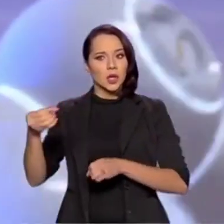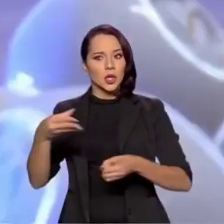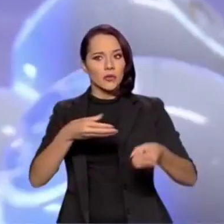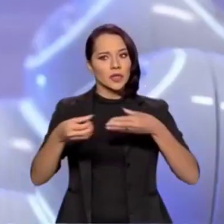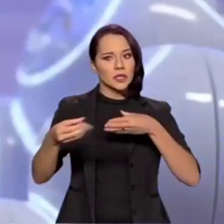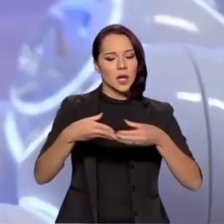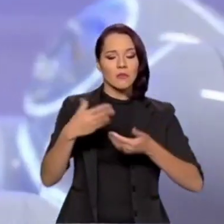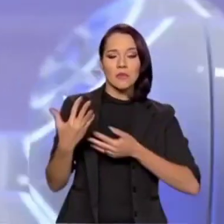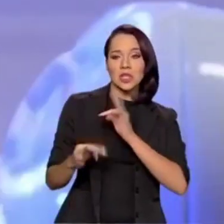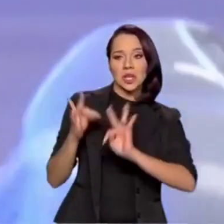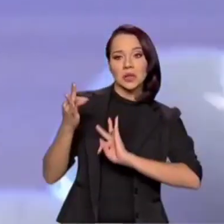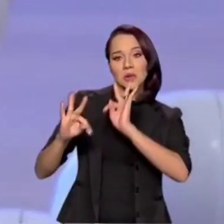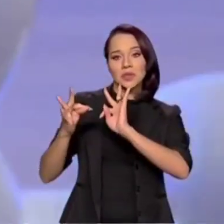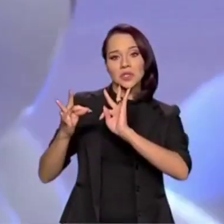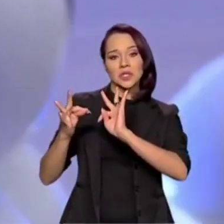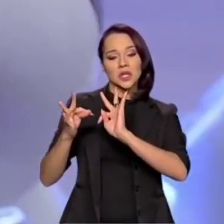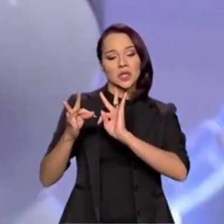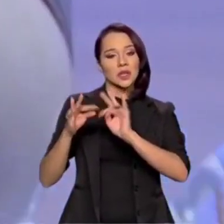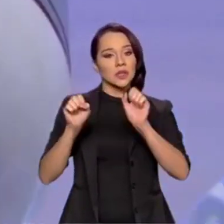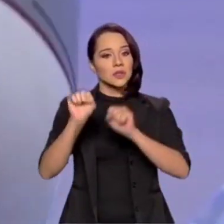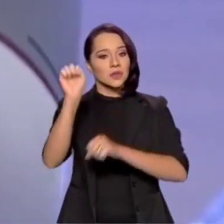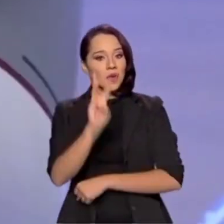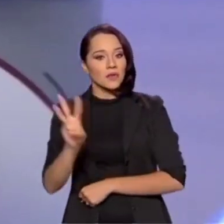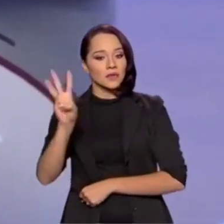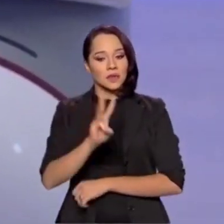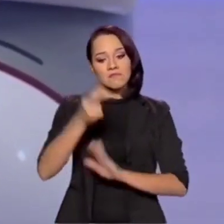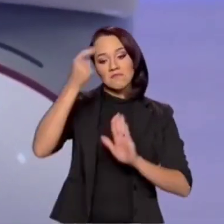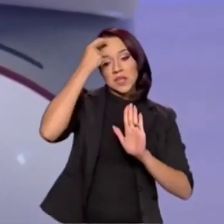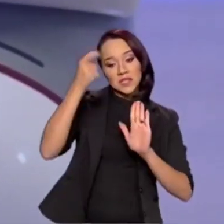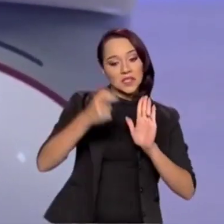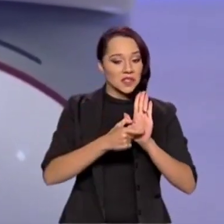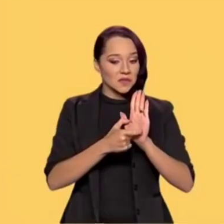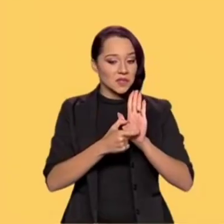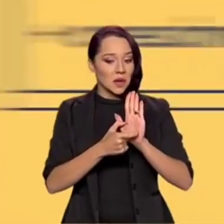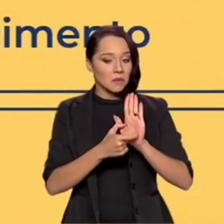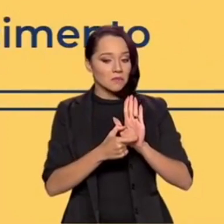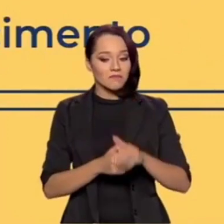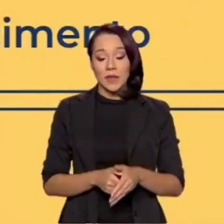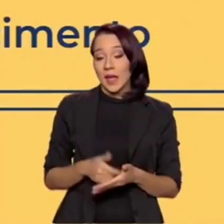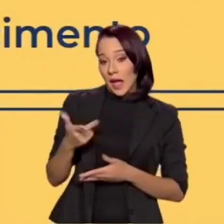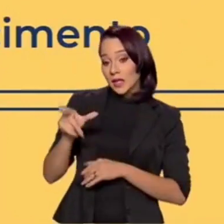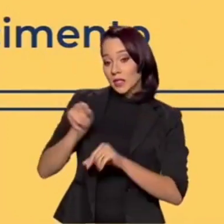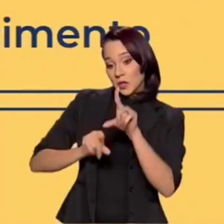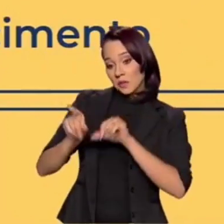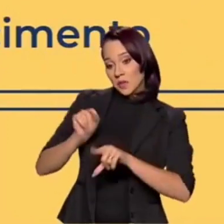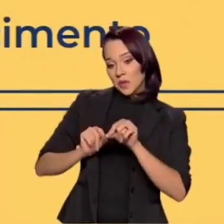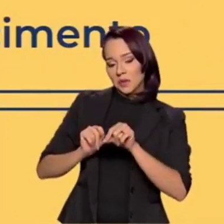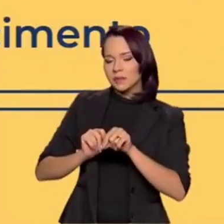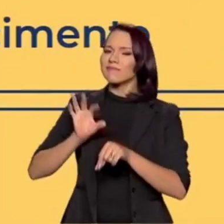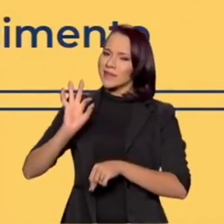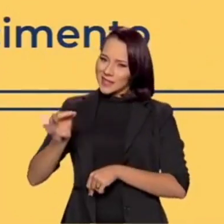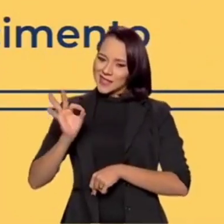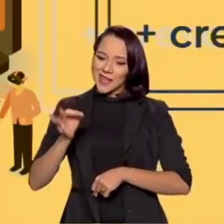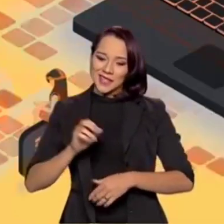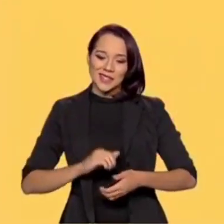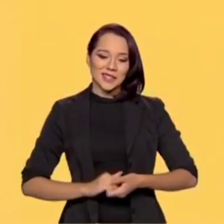inovação, tecnologia, software, inteligência artificial. Essas opções não estão